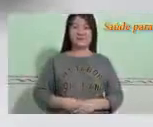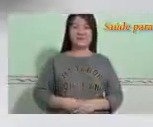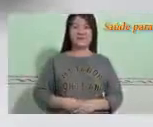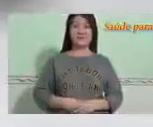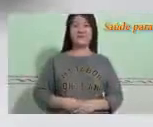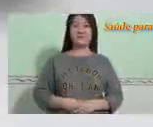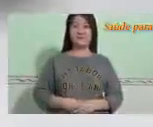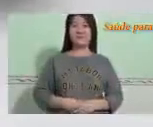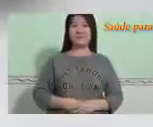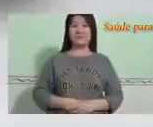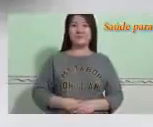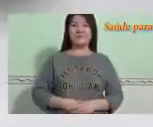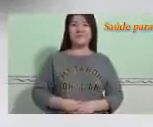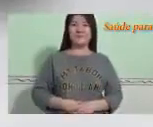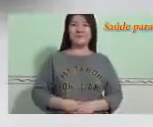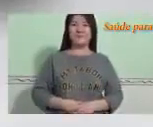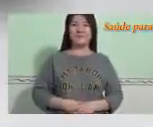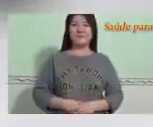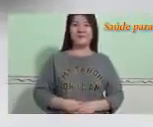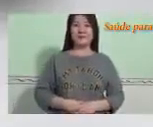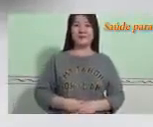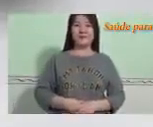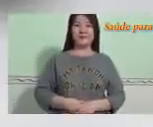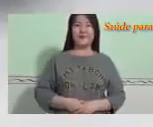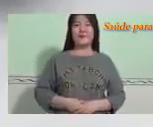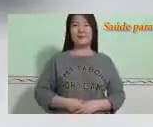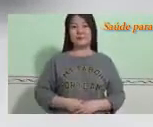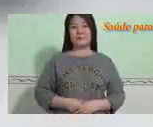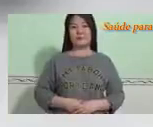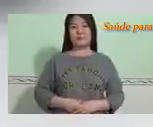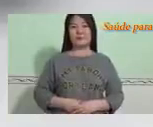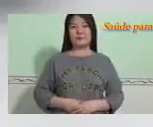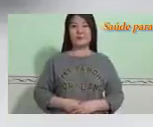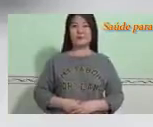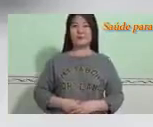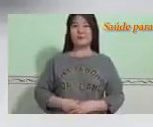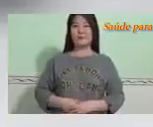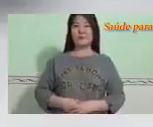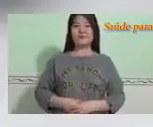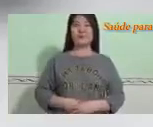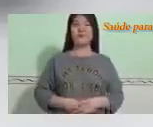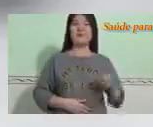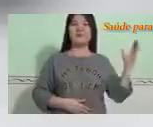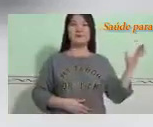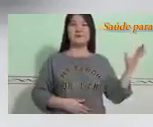PSSOAPODE ainda dormir sem roupa, vírgula, pois além de ser mais confortável, vírgula, traz vários benefícios para a